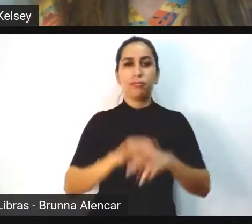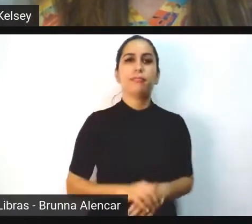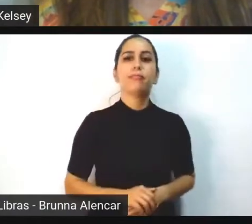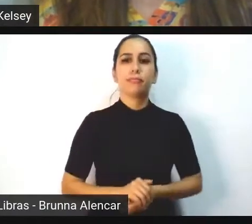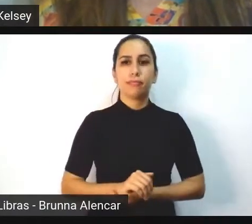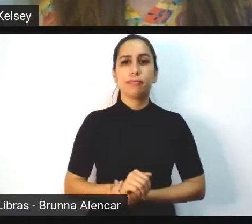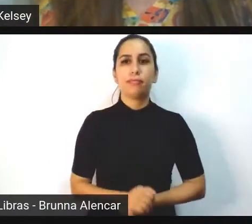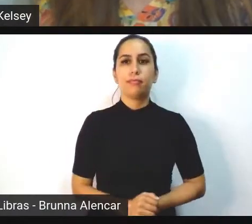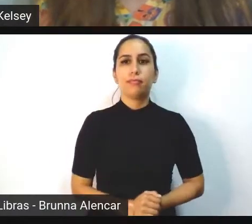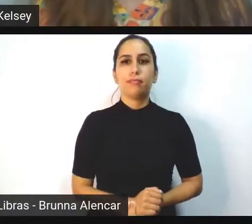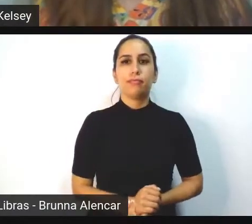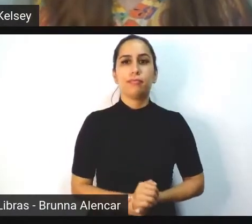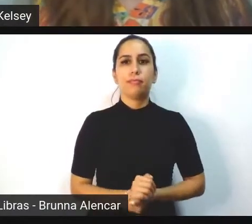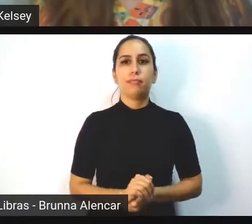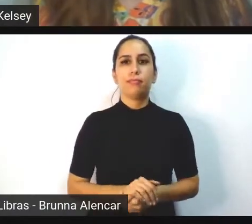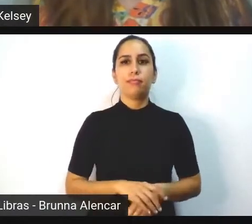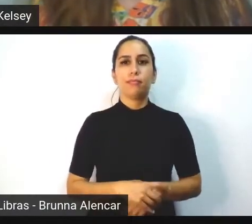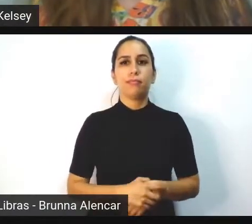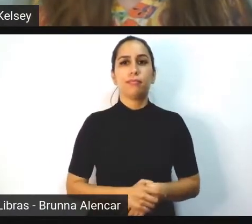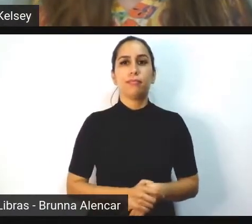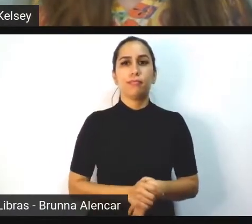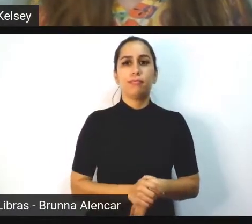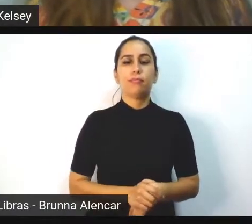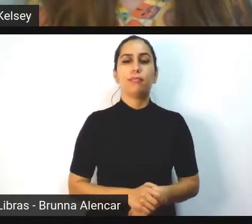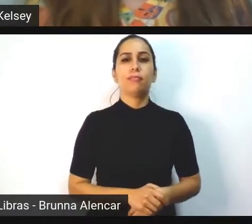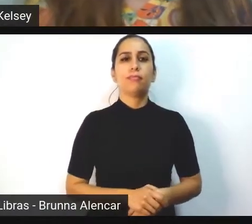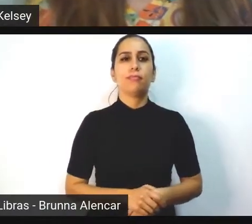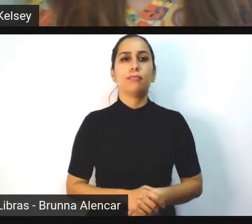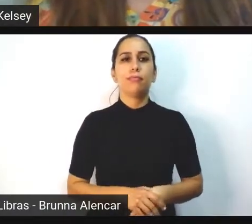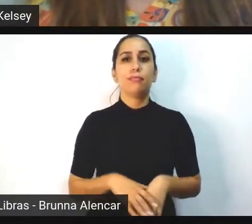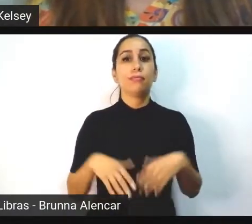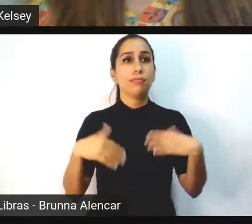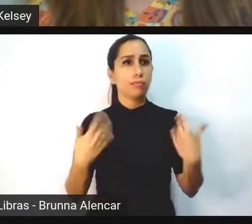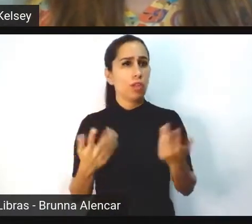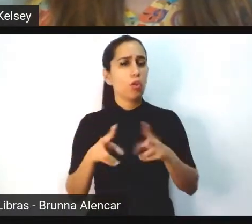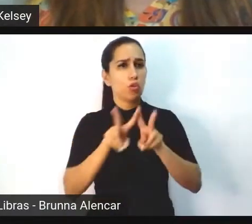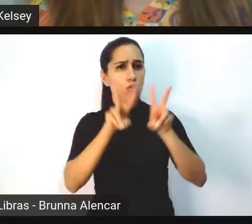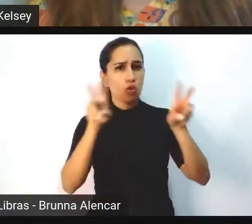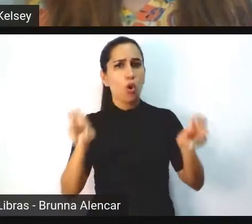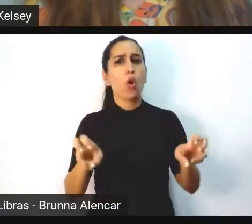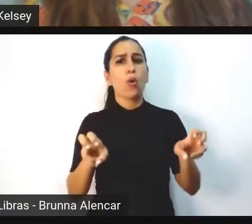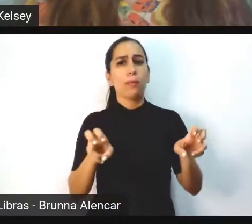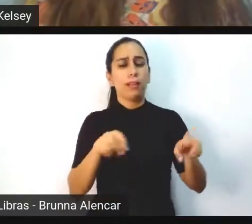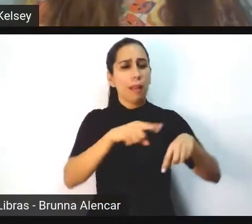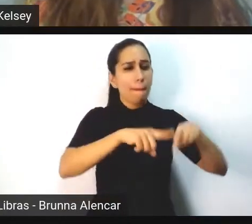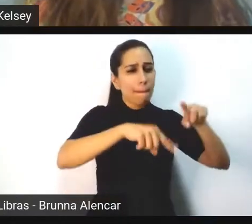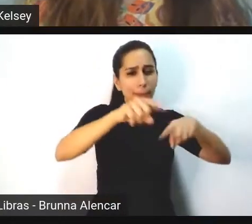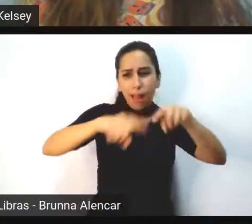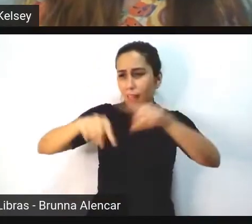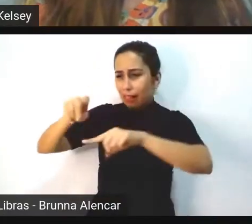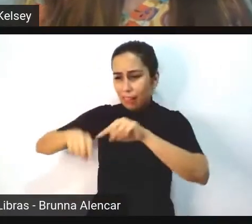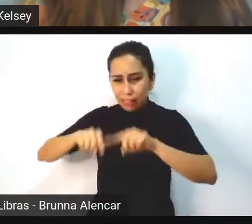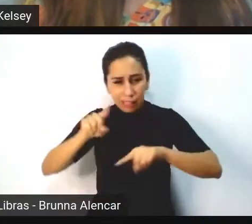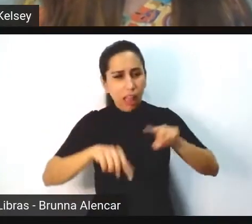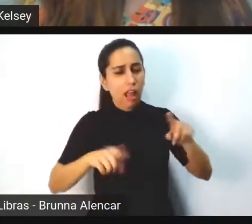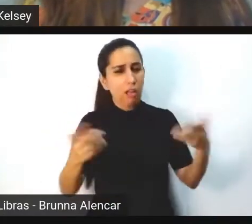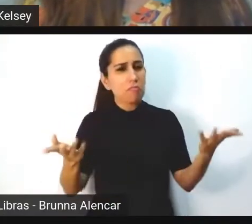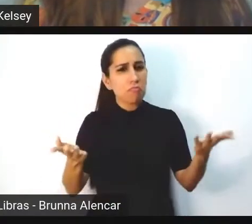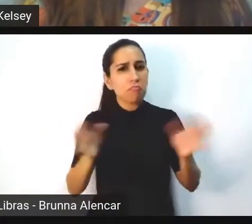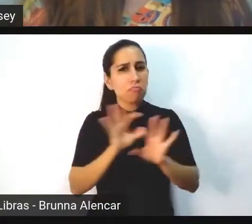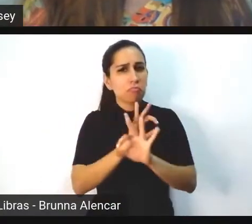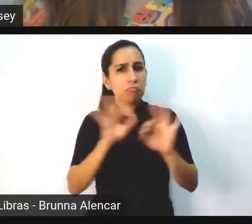né? Eu acho que sobre esses apoios, eu já não me lembro